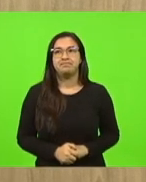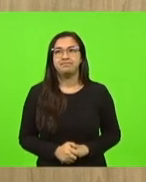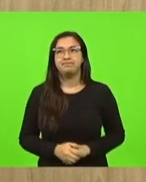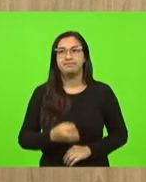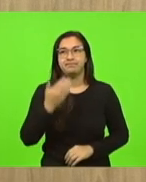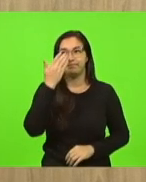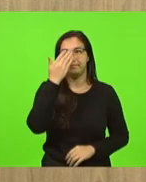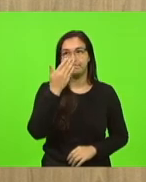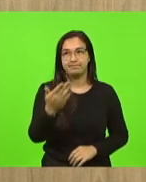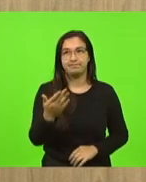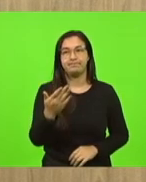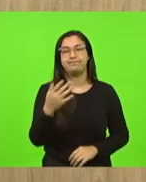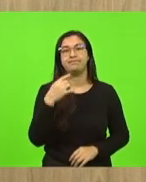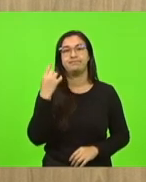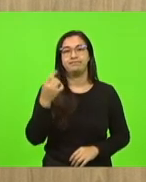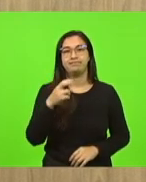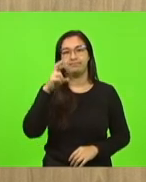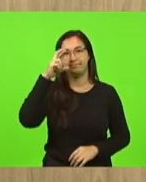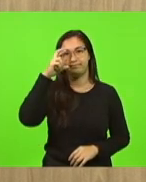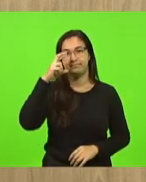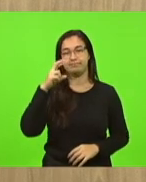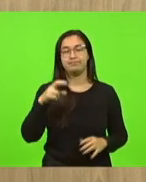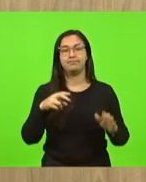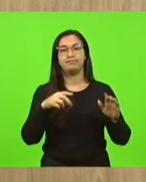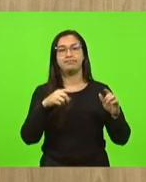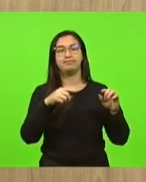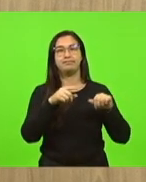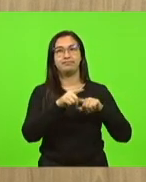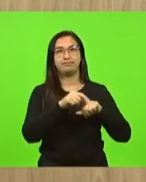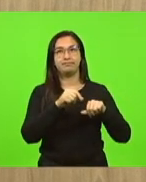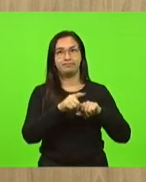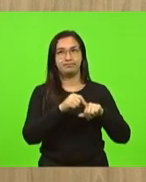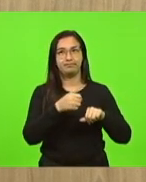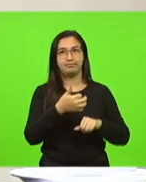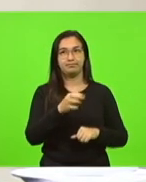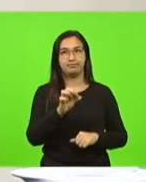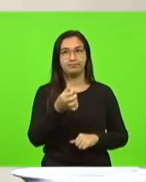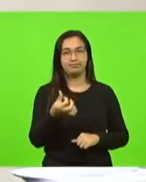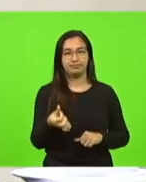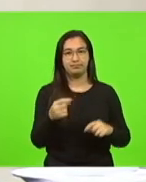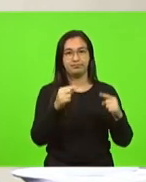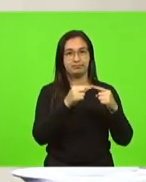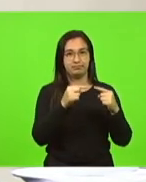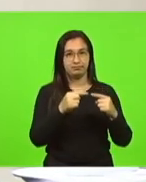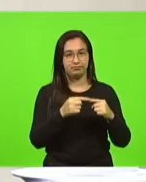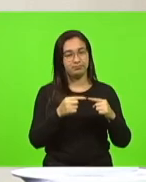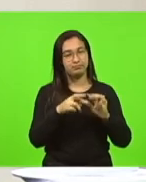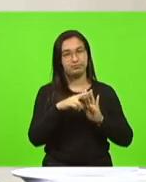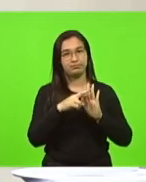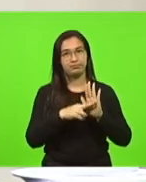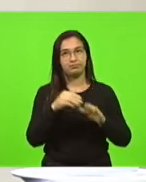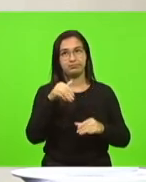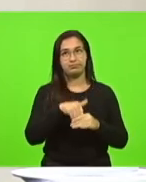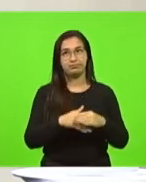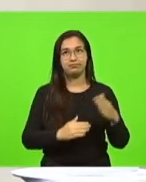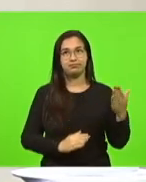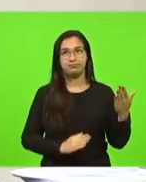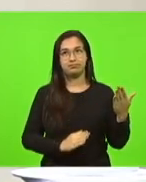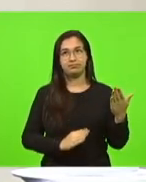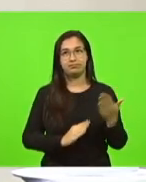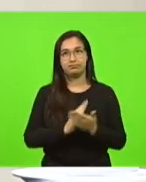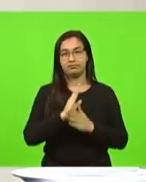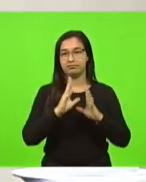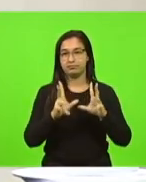obrigado, deputado Alba. Em consonância com o parágrafo 1º do artigo número 106 do Regimento Interno, dou as atas, todas elas,